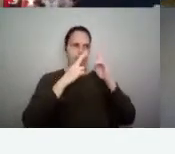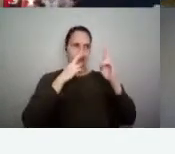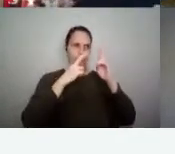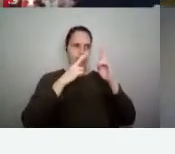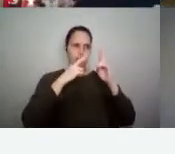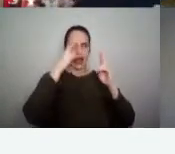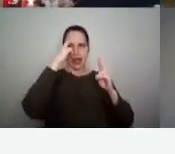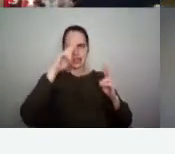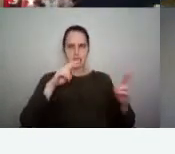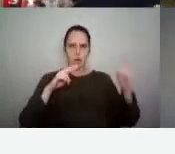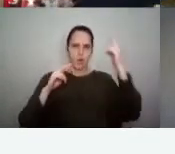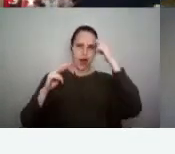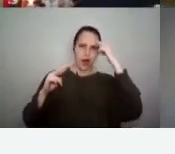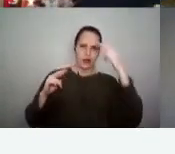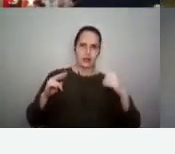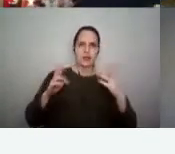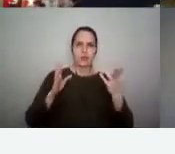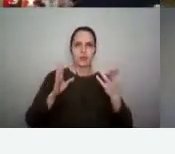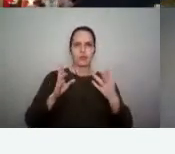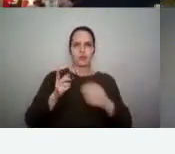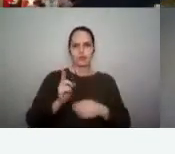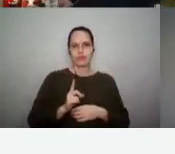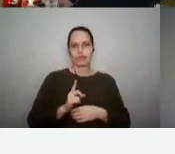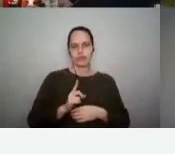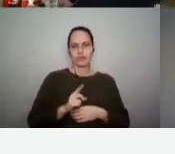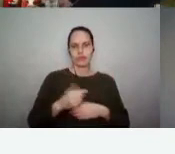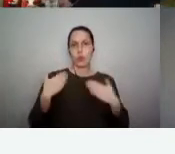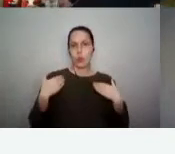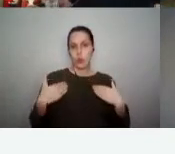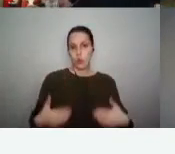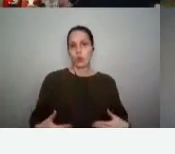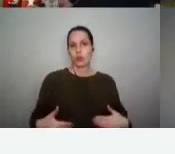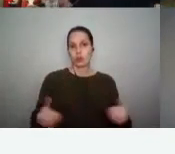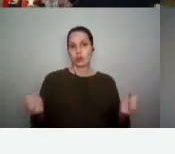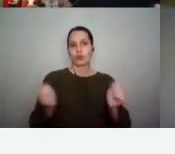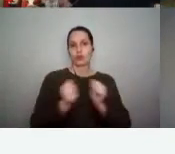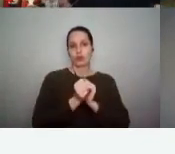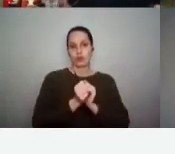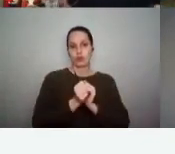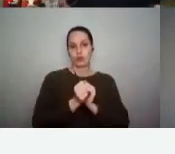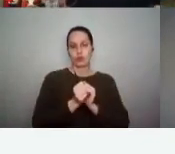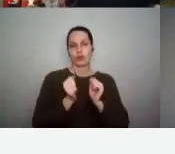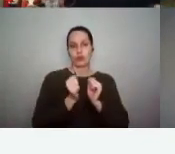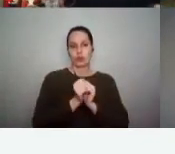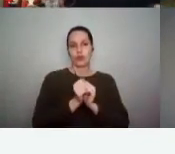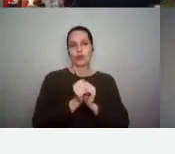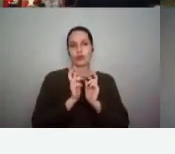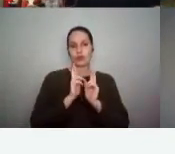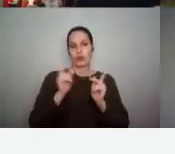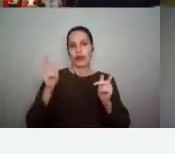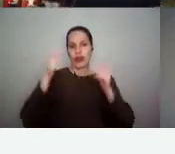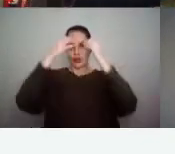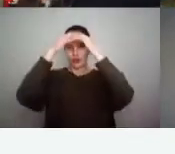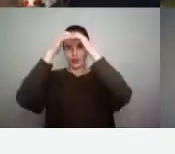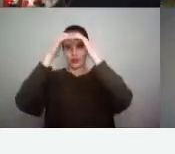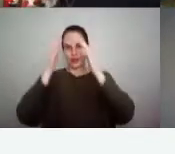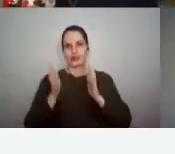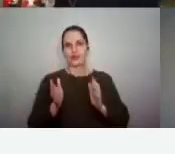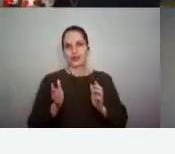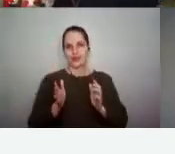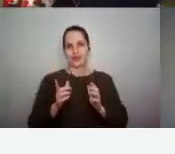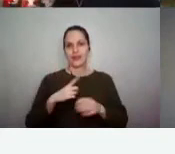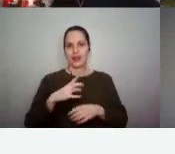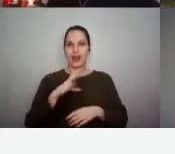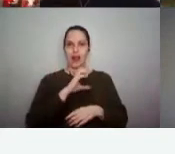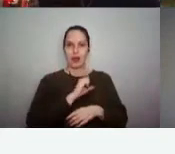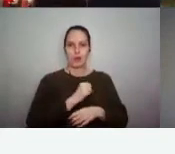corpo é diferente do que só a cabeça, né? O corpo sofre, o corpo cheira, o corpo ama, o corpo. Tem outras